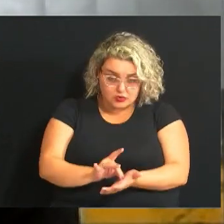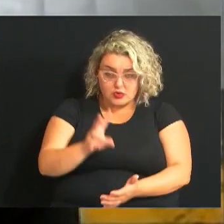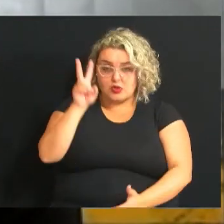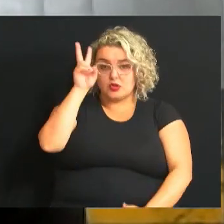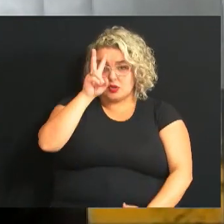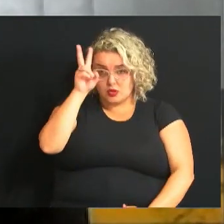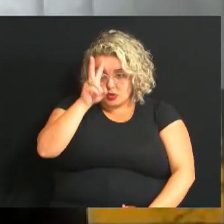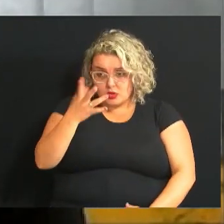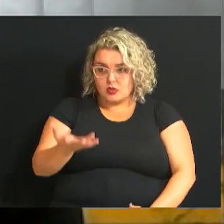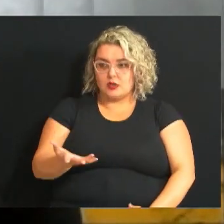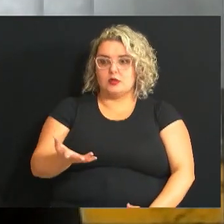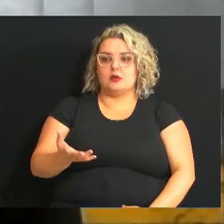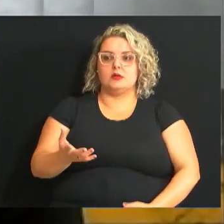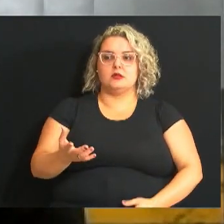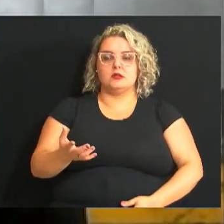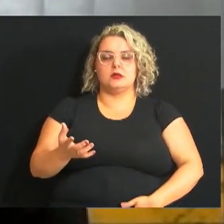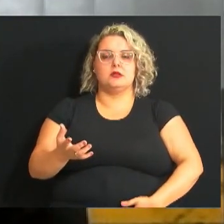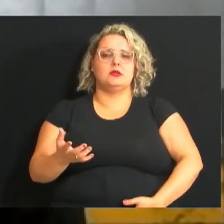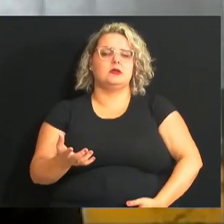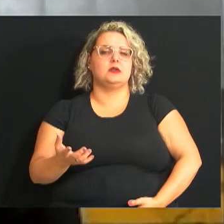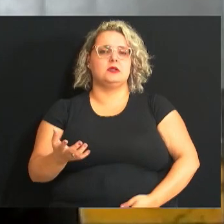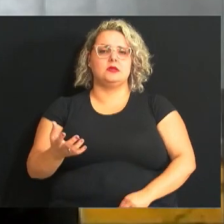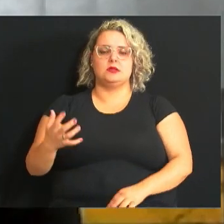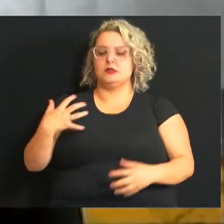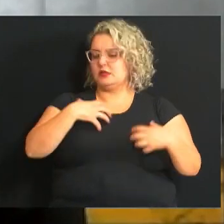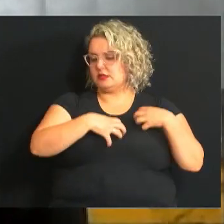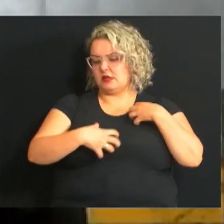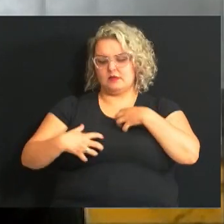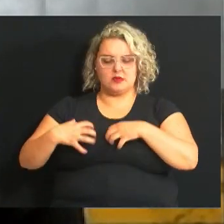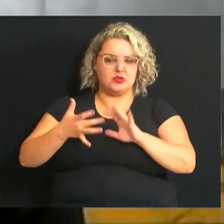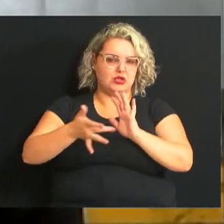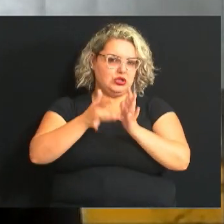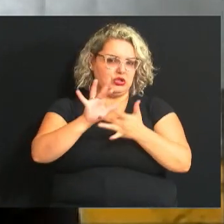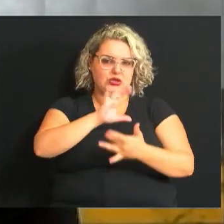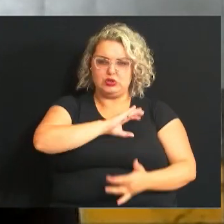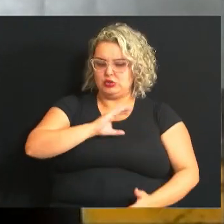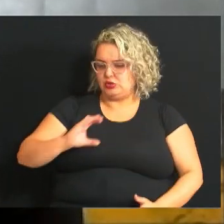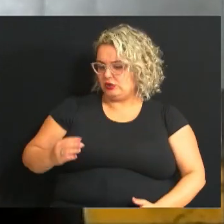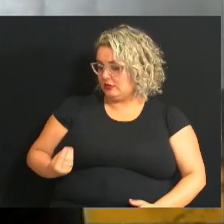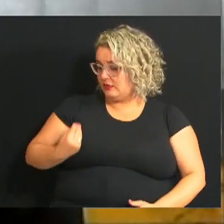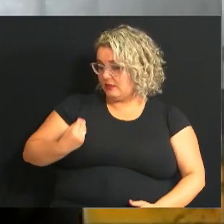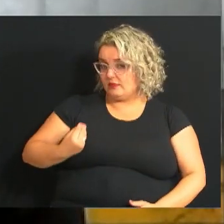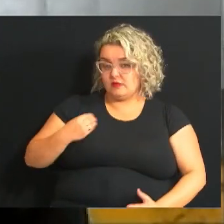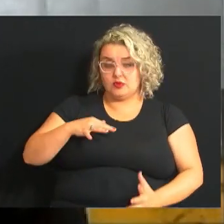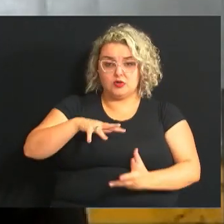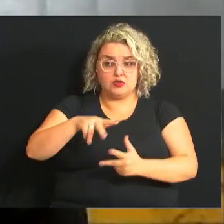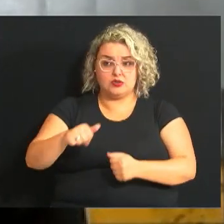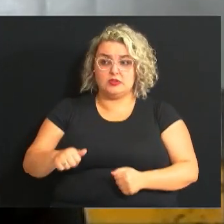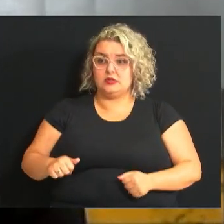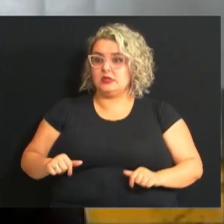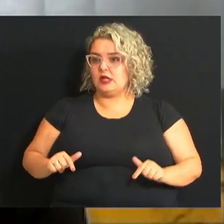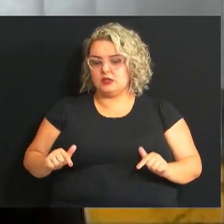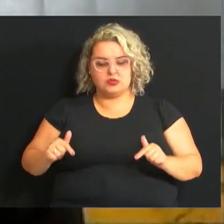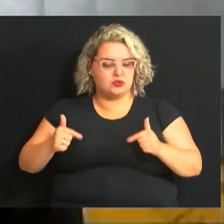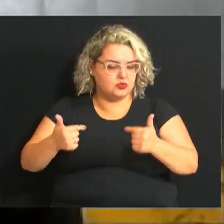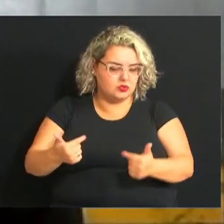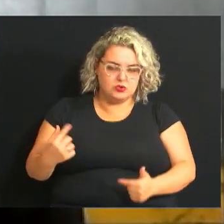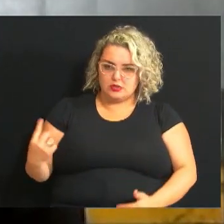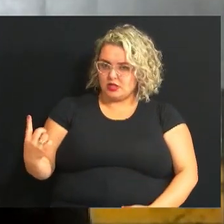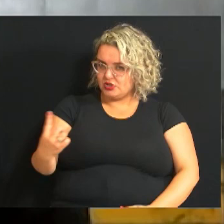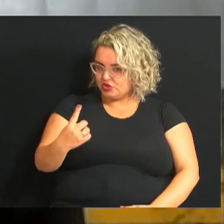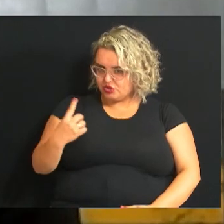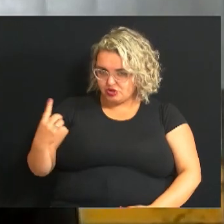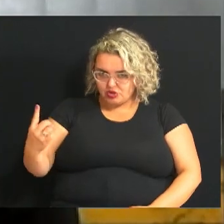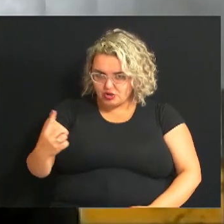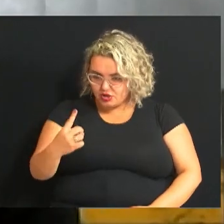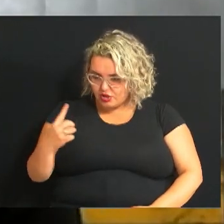das aflições que Jesus Cristo passou aqui na Terra, das lutas de Davi, até histórias aí de Martin